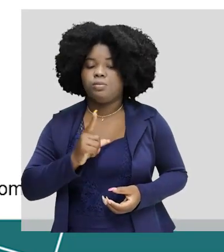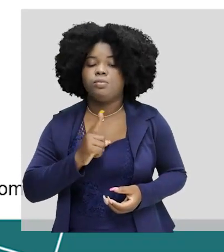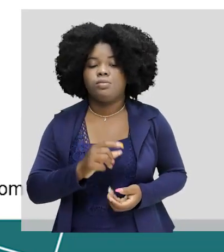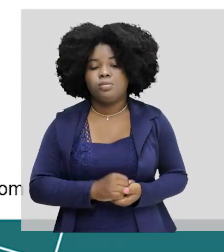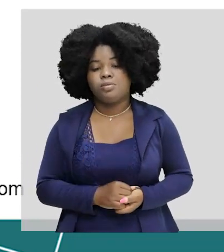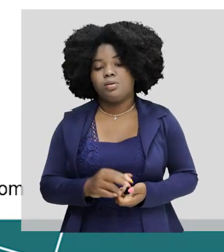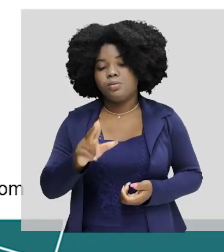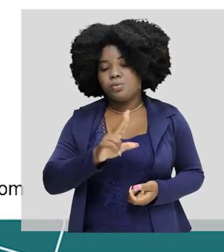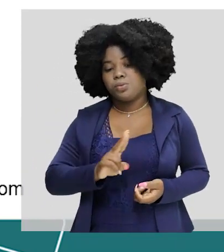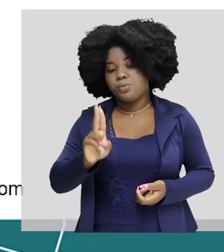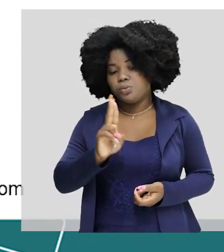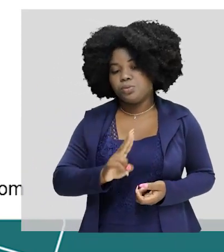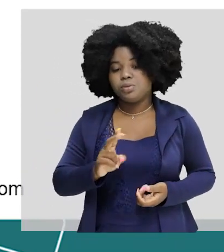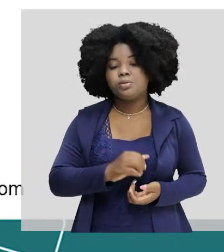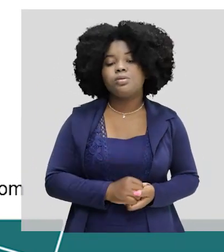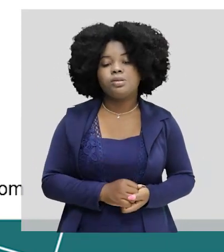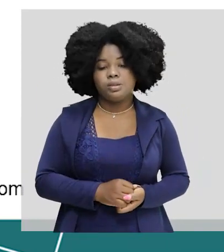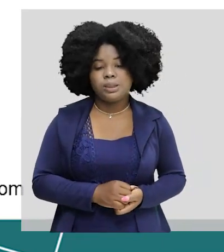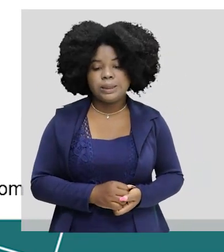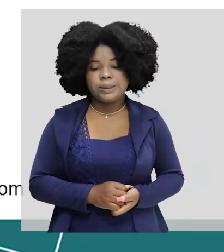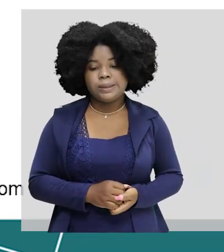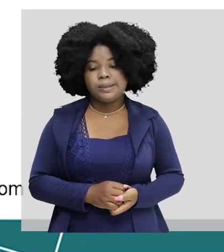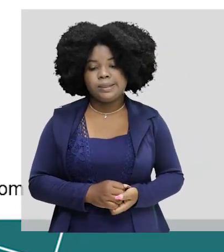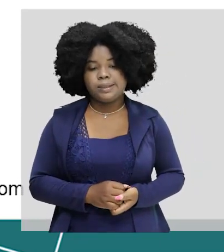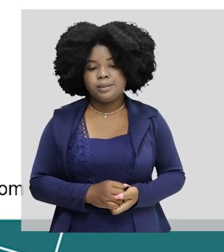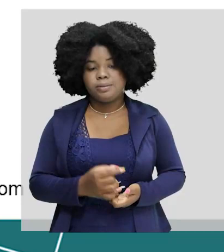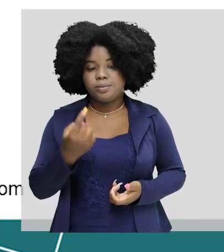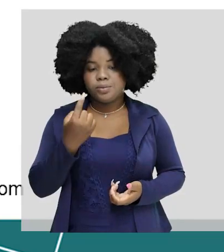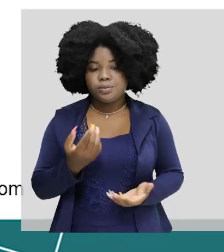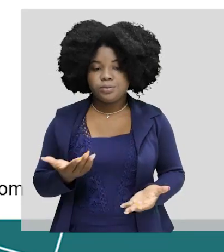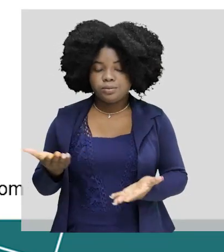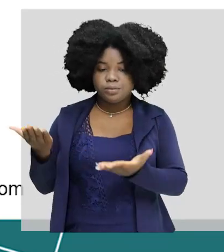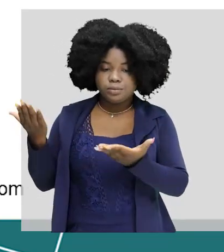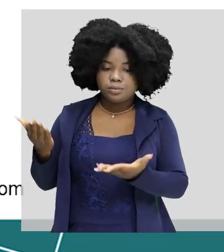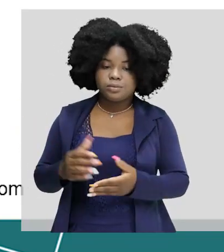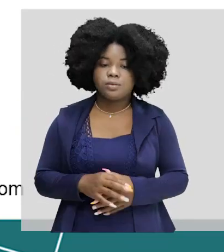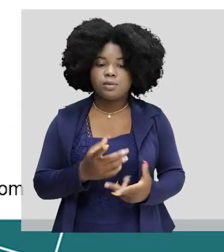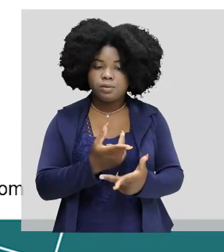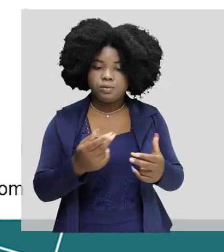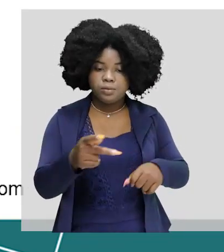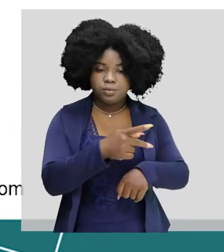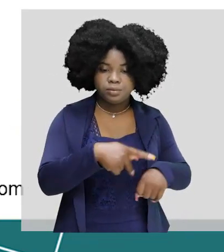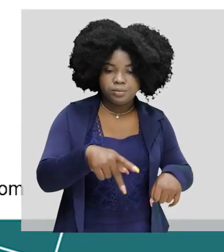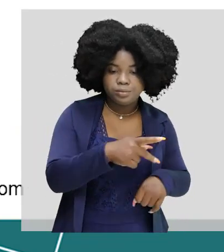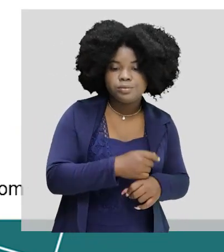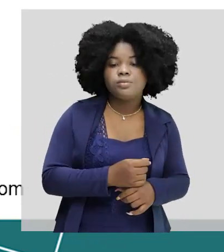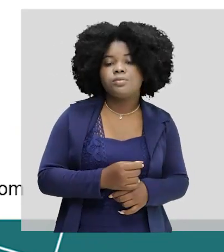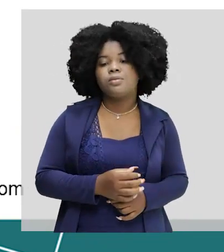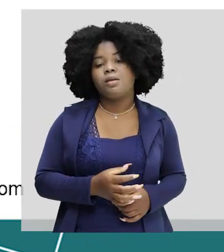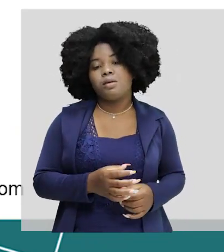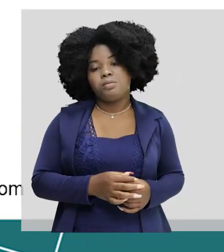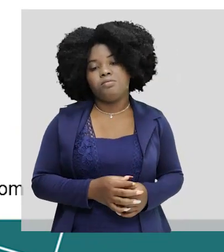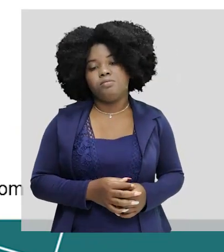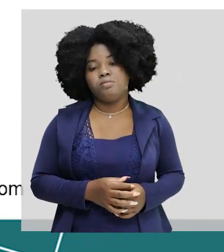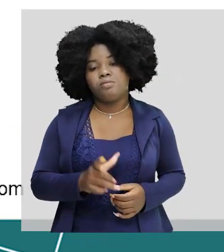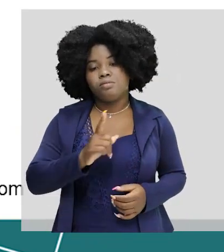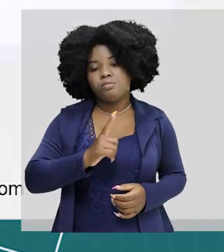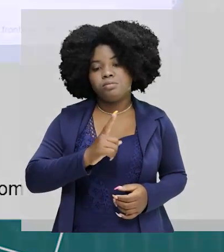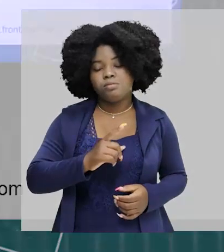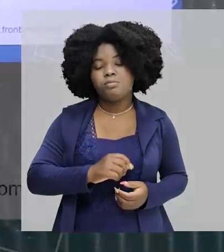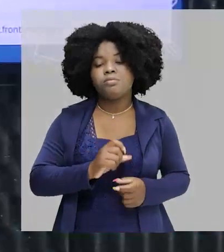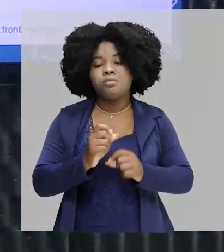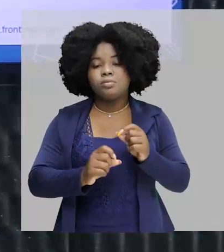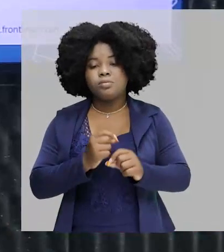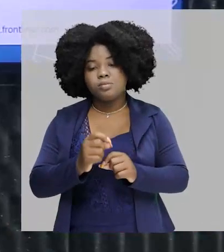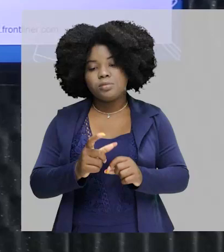a utilização de reatores nucleares, certo? Então, vários países decidiram, né, optar pela